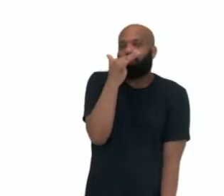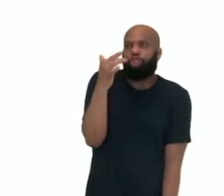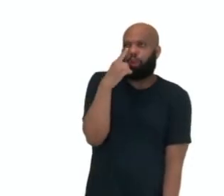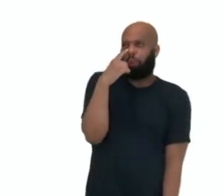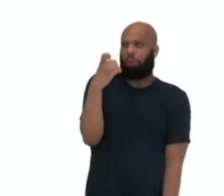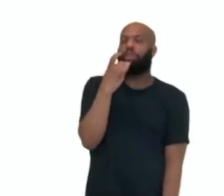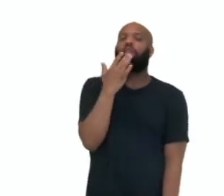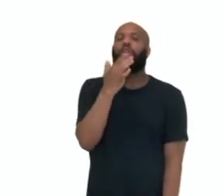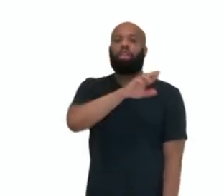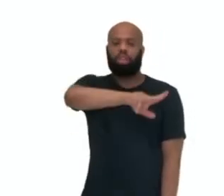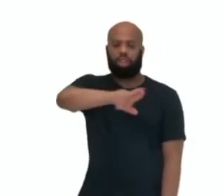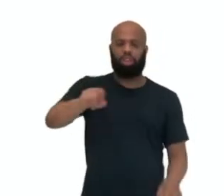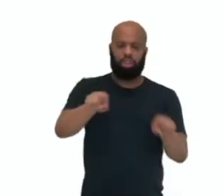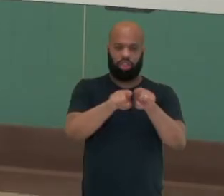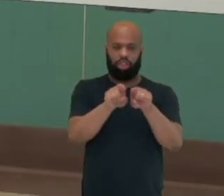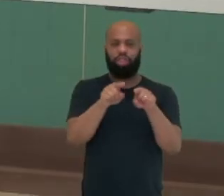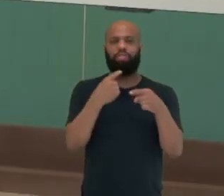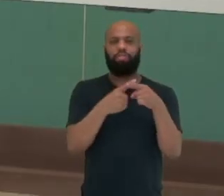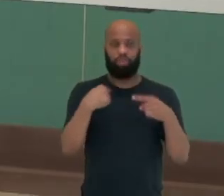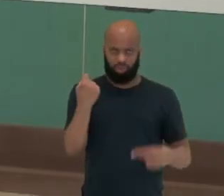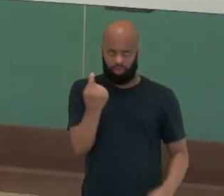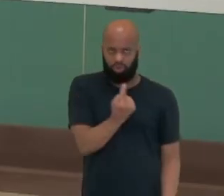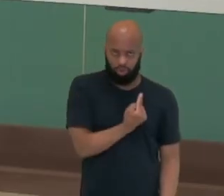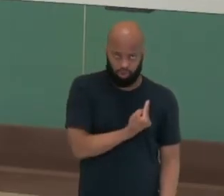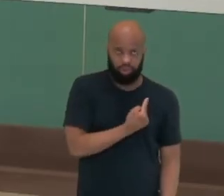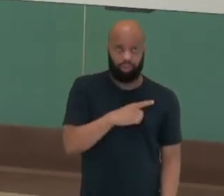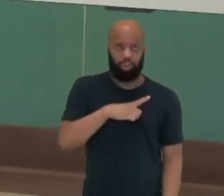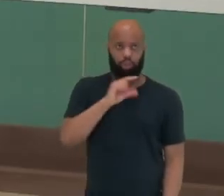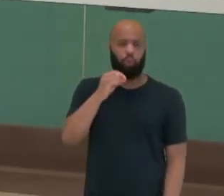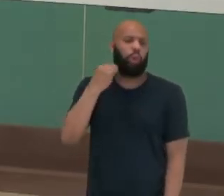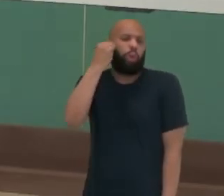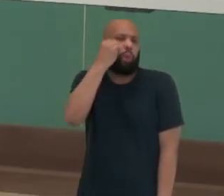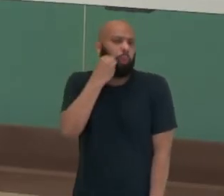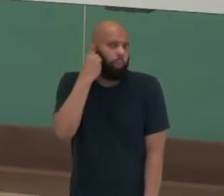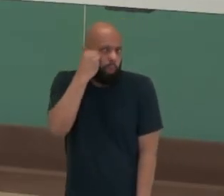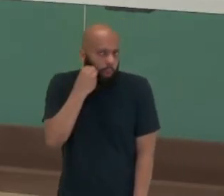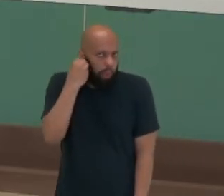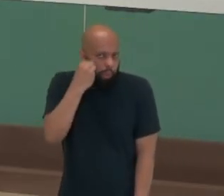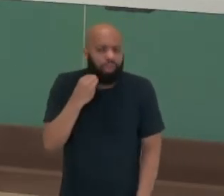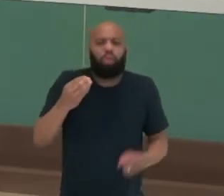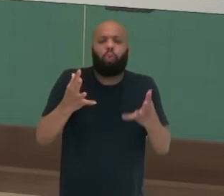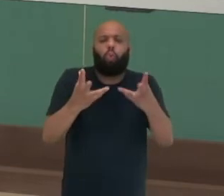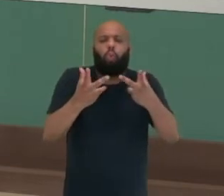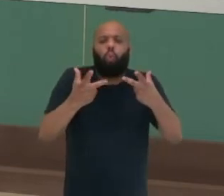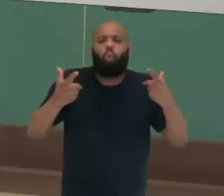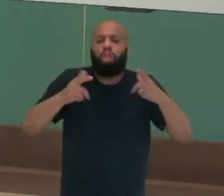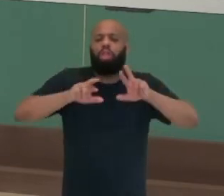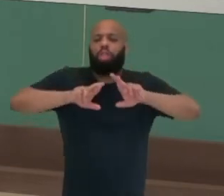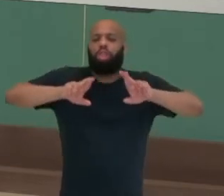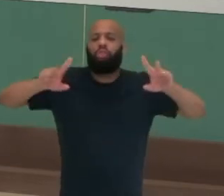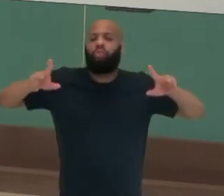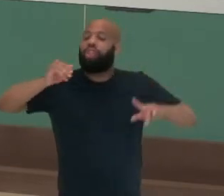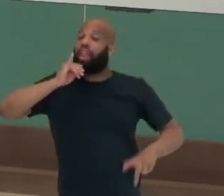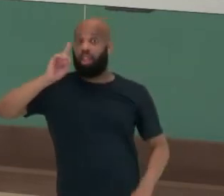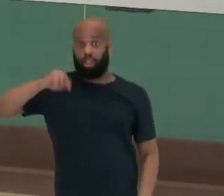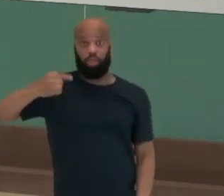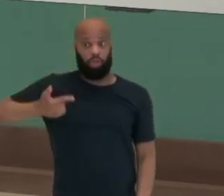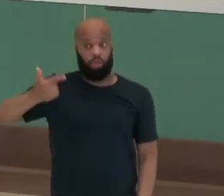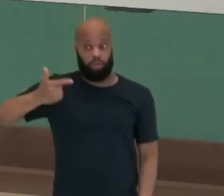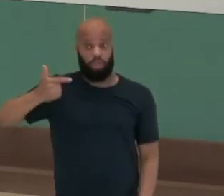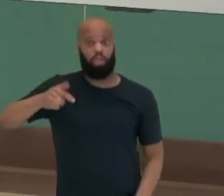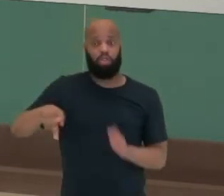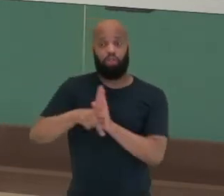cor, etc. E muitas vezes nós podemos ter experiências, qualidades secundárias de uma